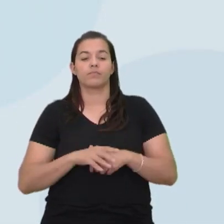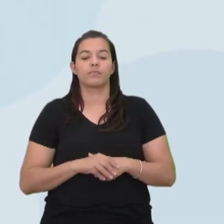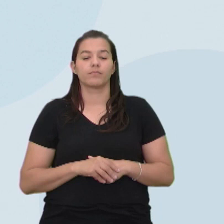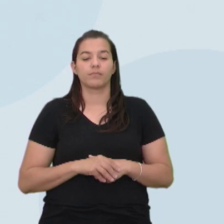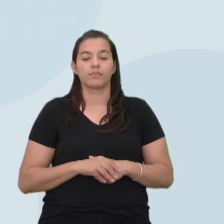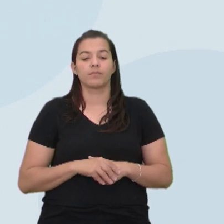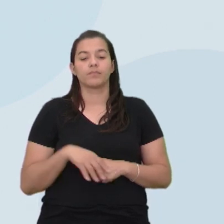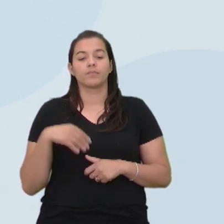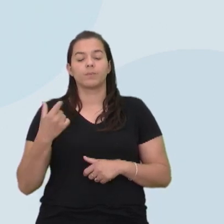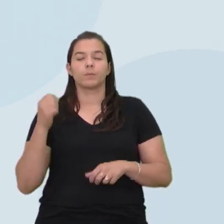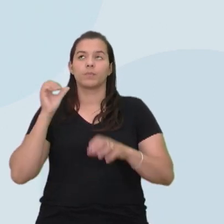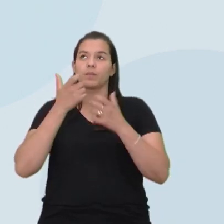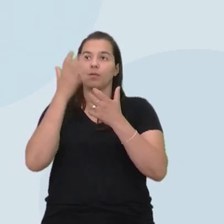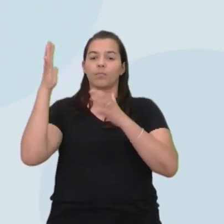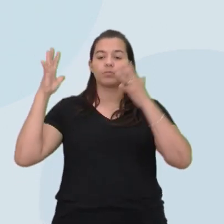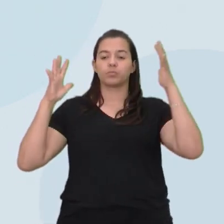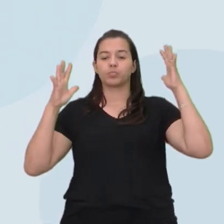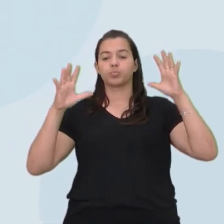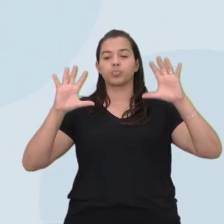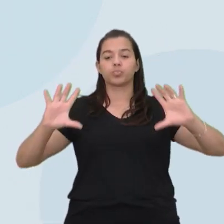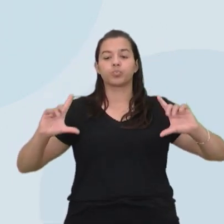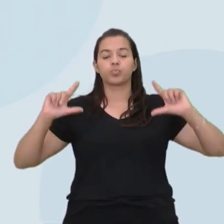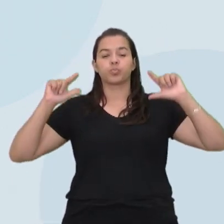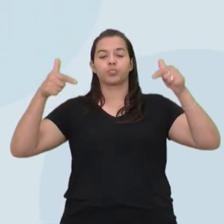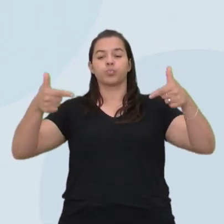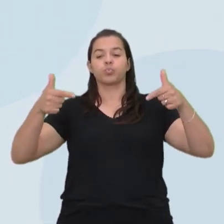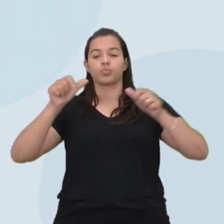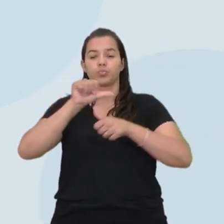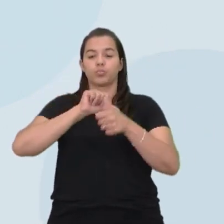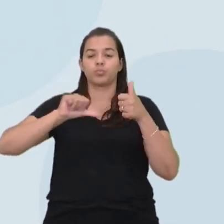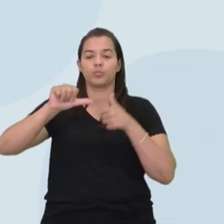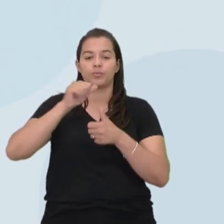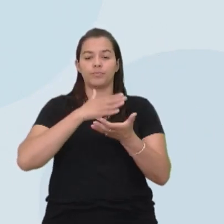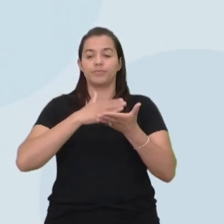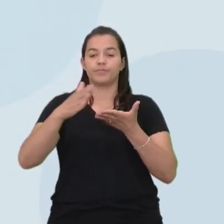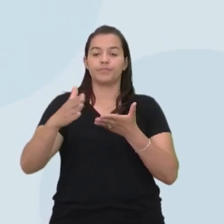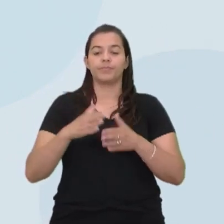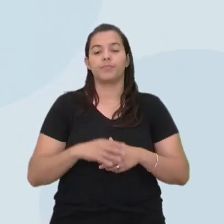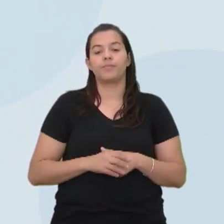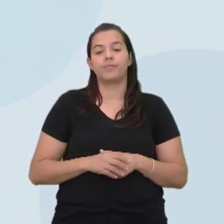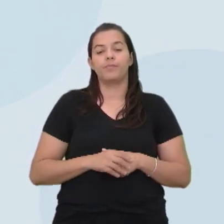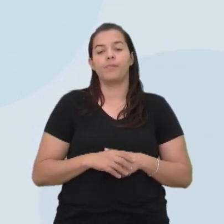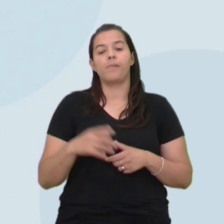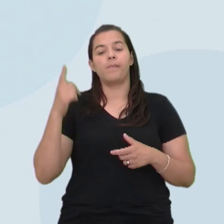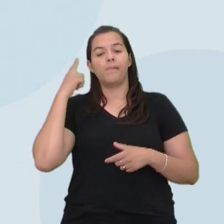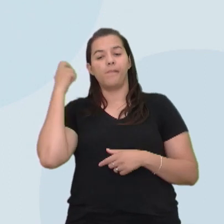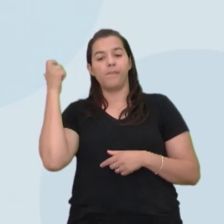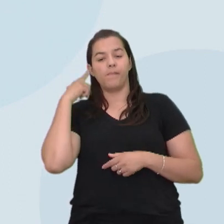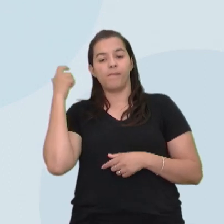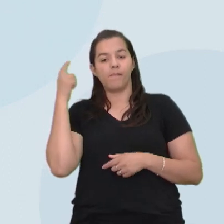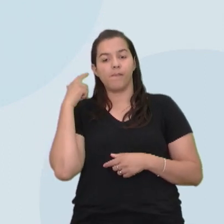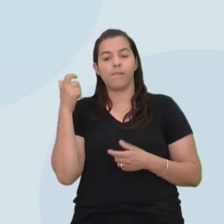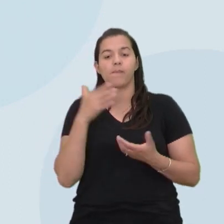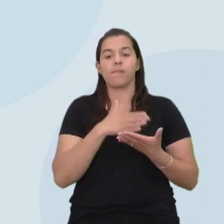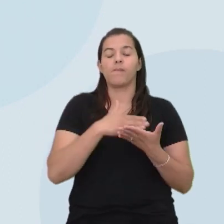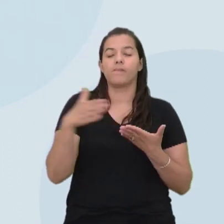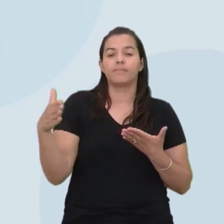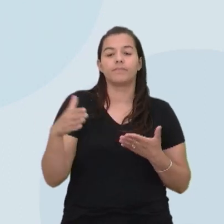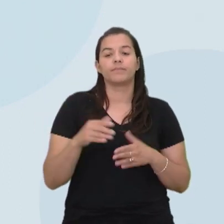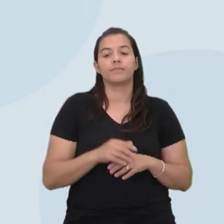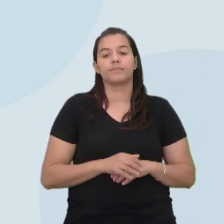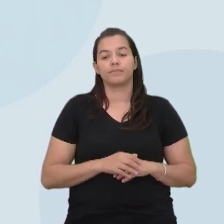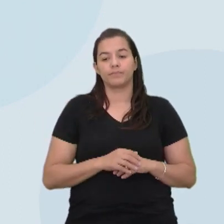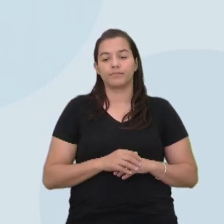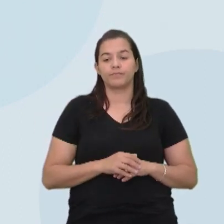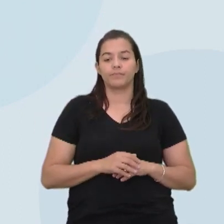o cenário mudar, você escolhe o cenário, aí começa o movimento. Quando começar um certo ruído, aí ainda tem até um número aí maior que tanto, você